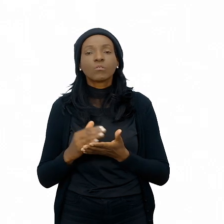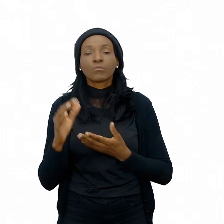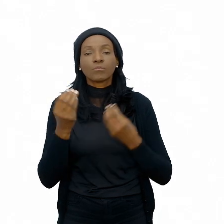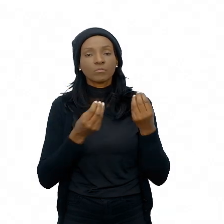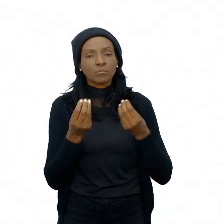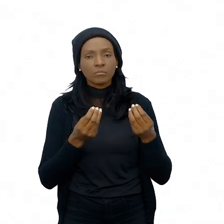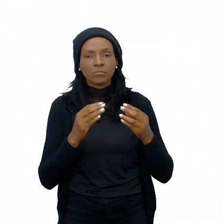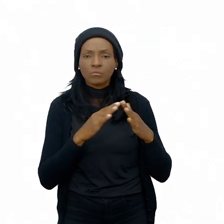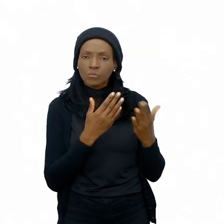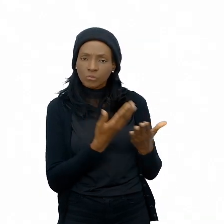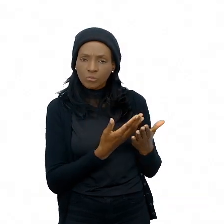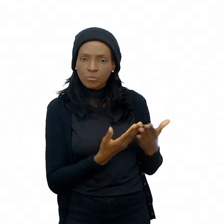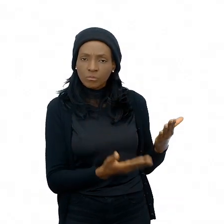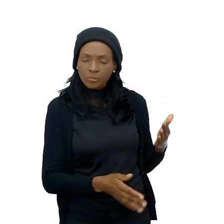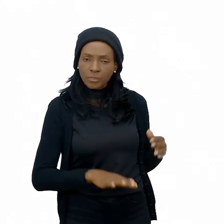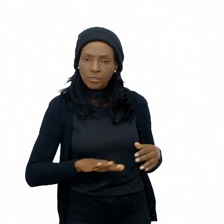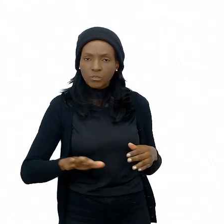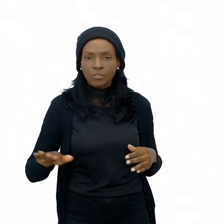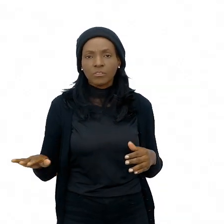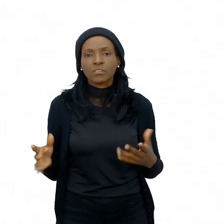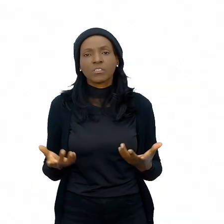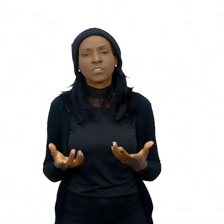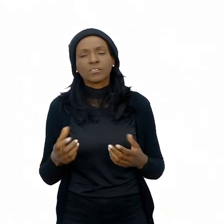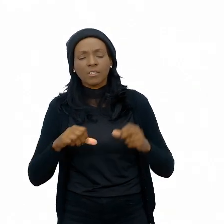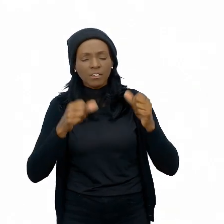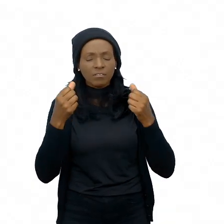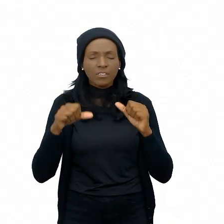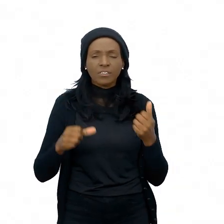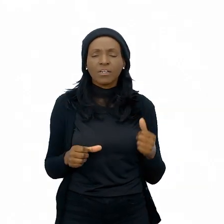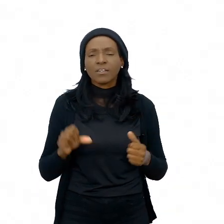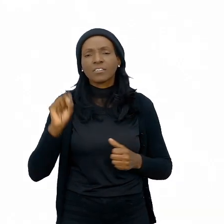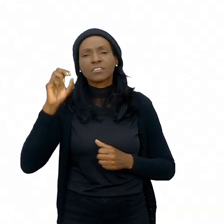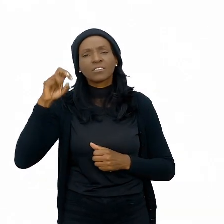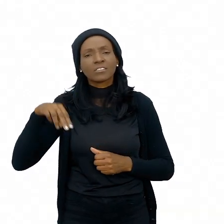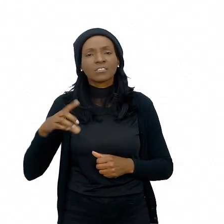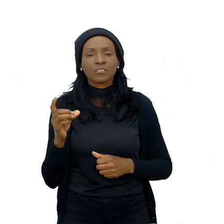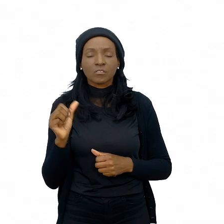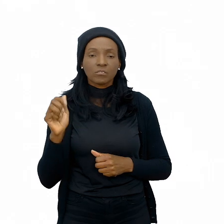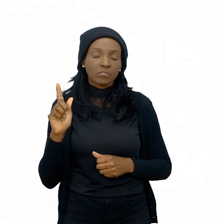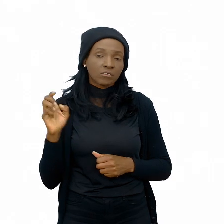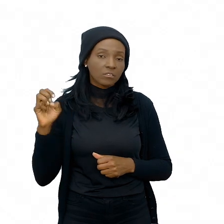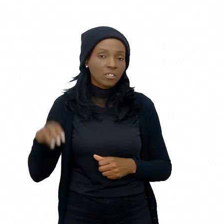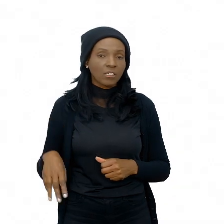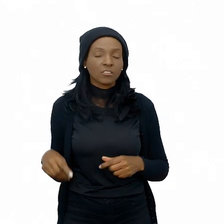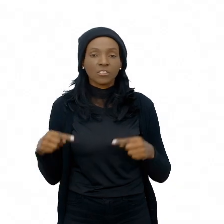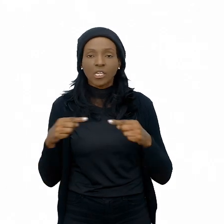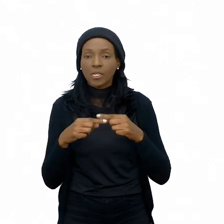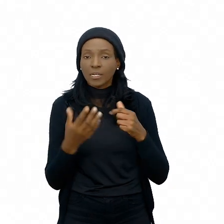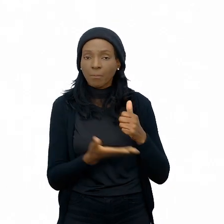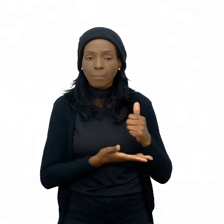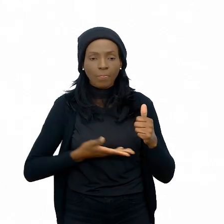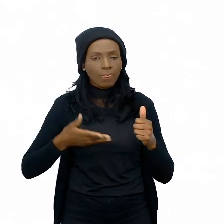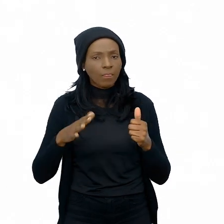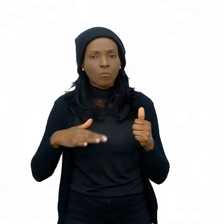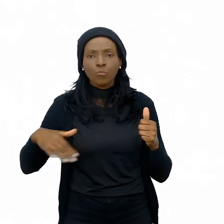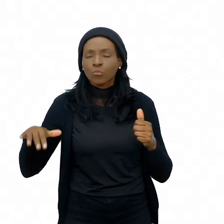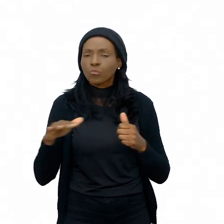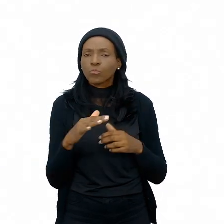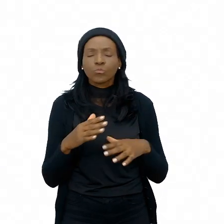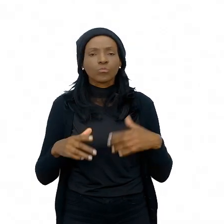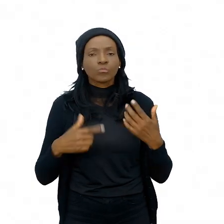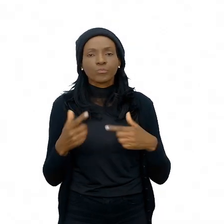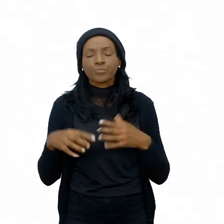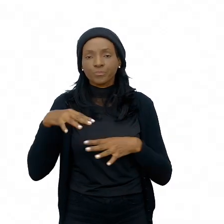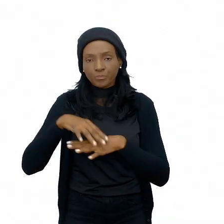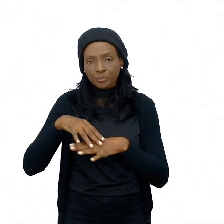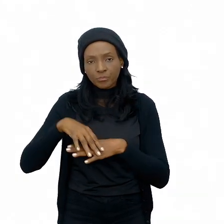como analisar as sondagens, é base para todo o trabalho com a matemática,